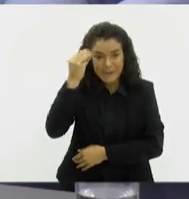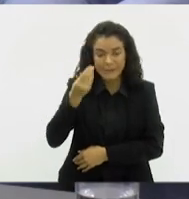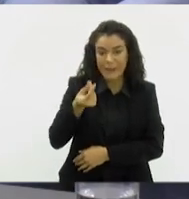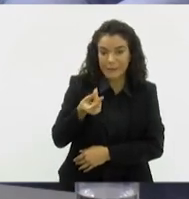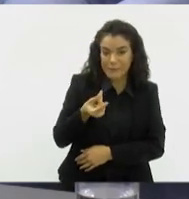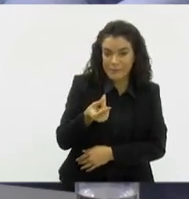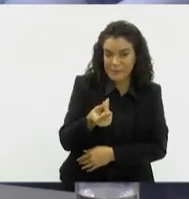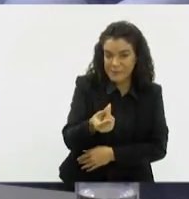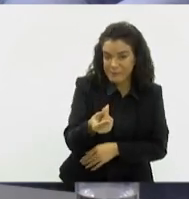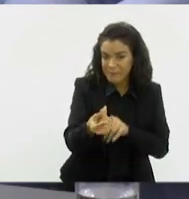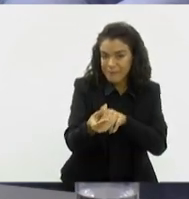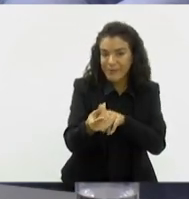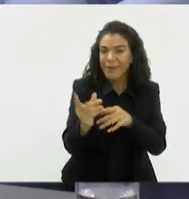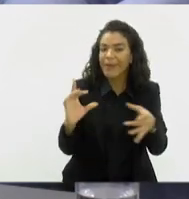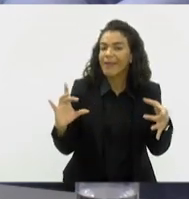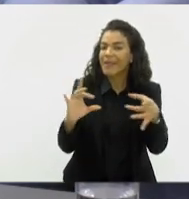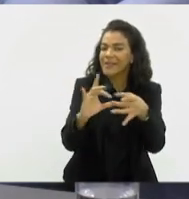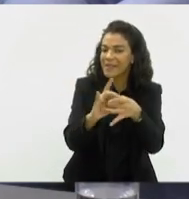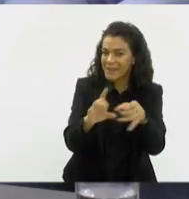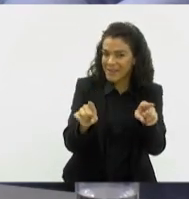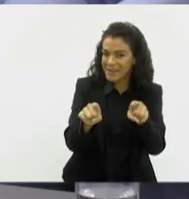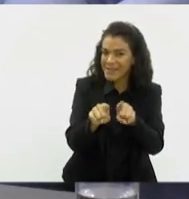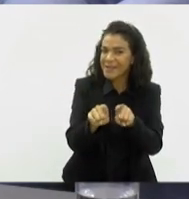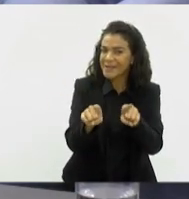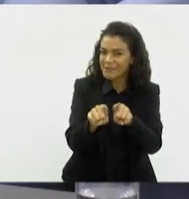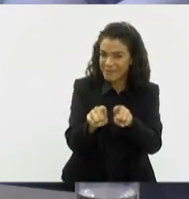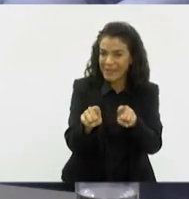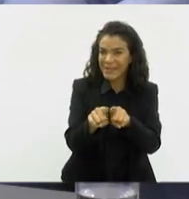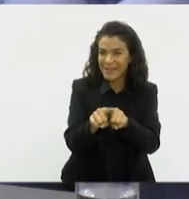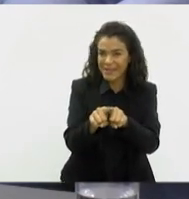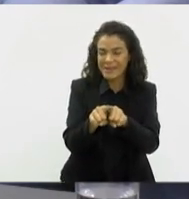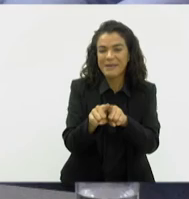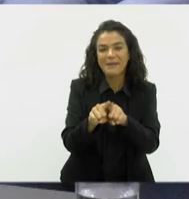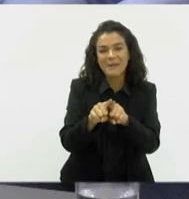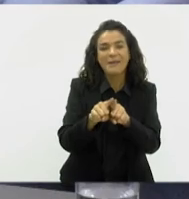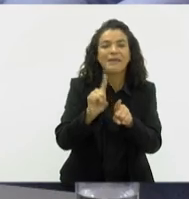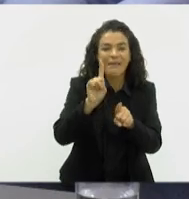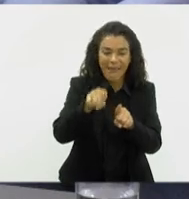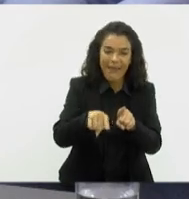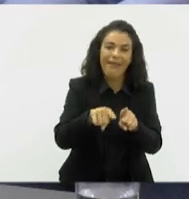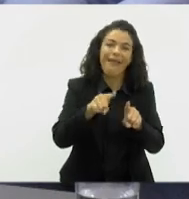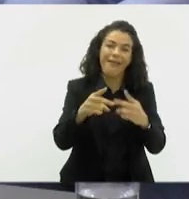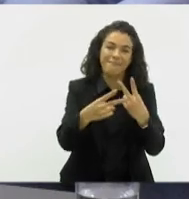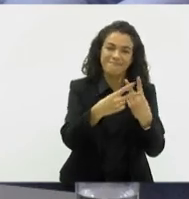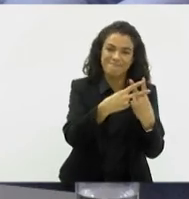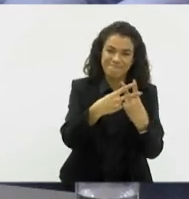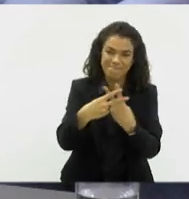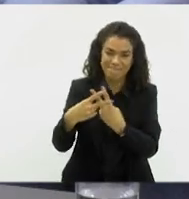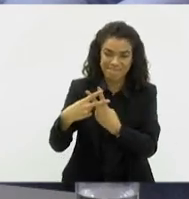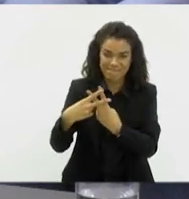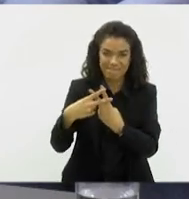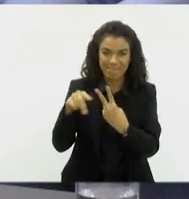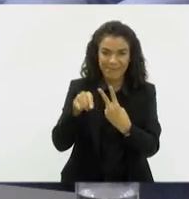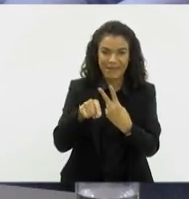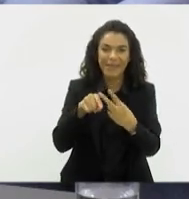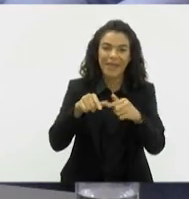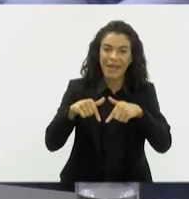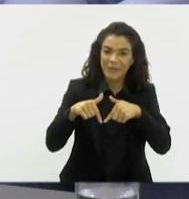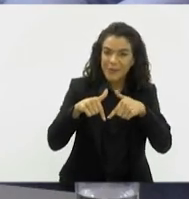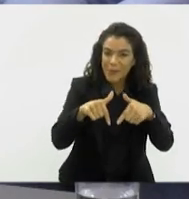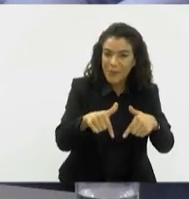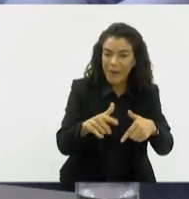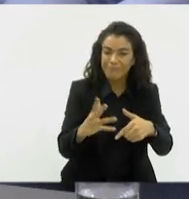permanência, que é configurado também como privação de liberdade. Não à toa existem alguns tipos de trabalhos que